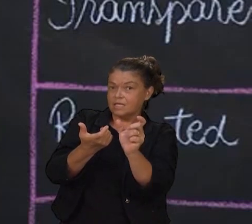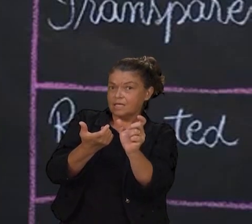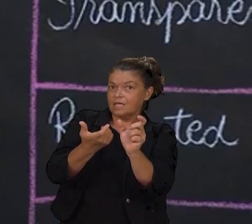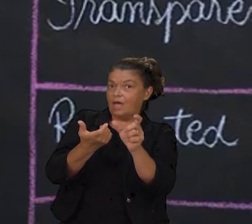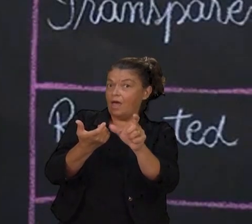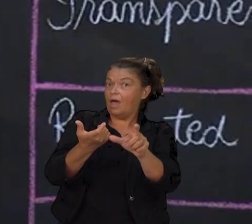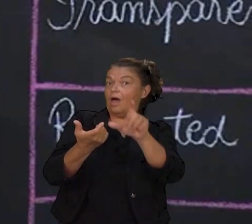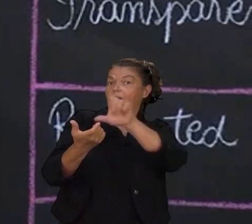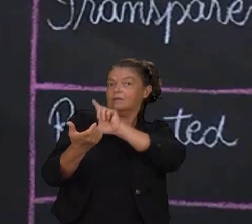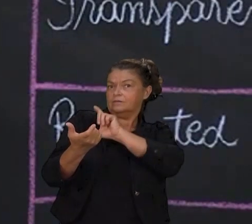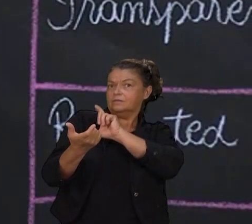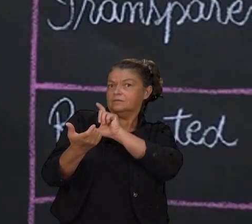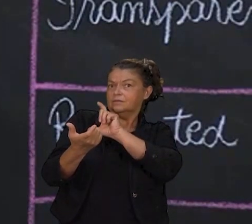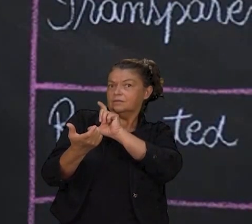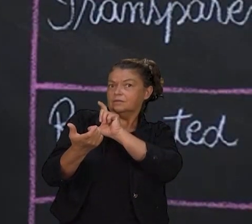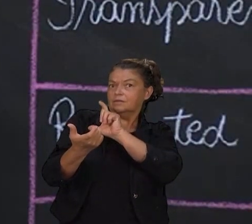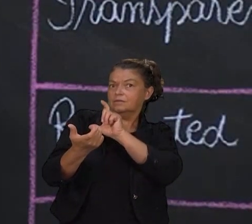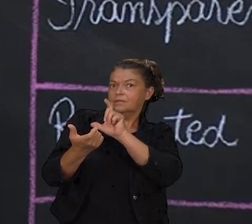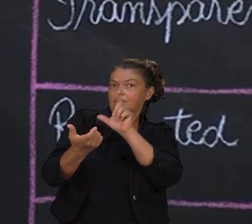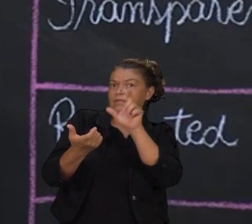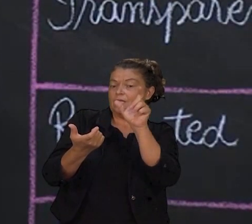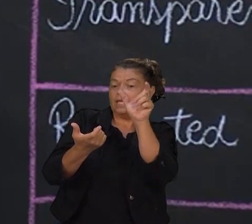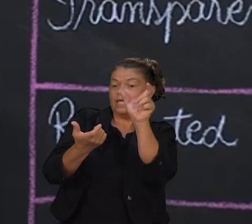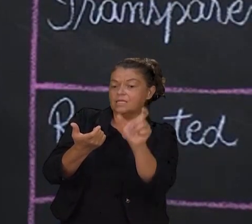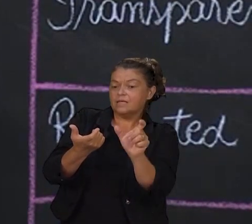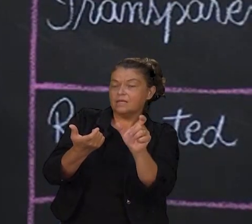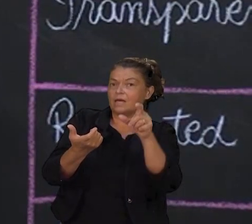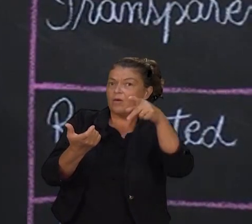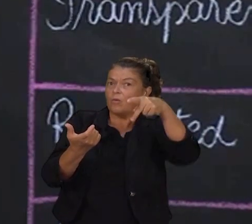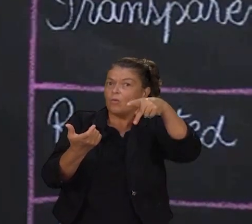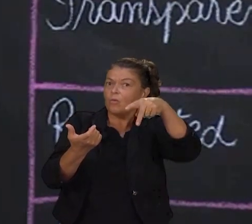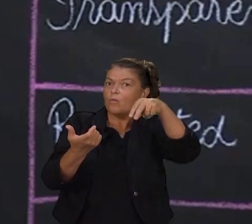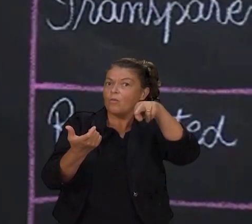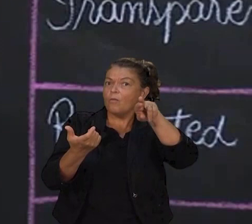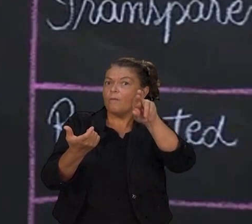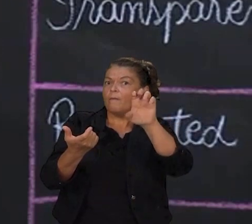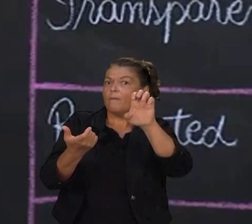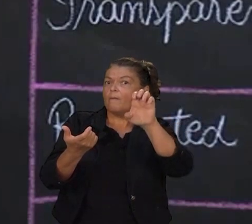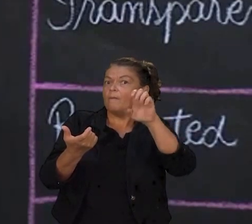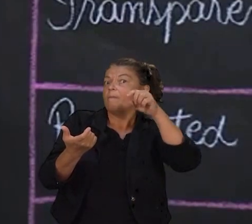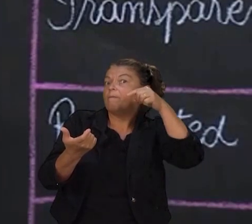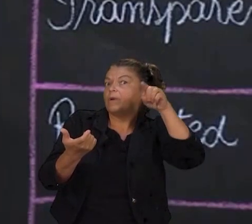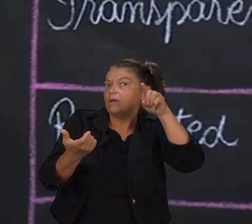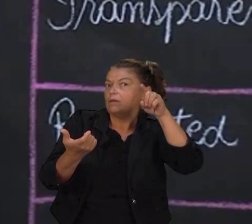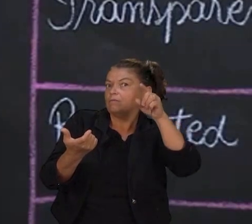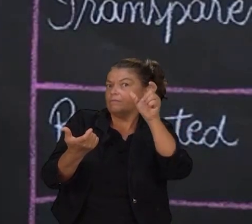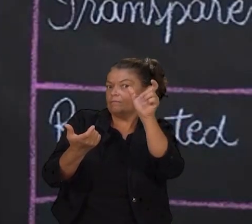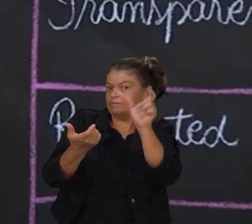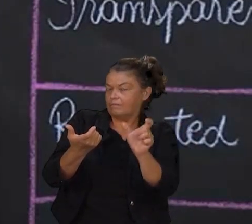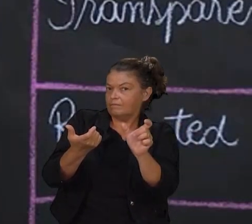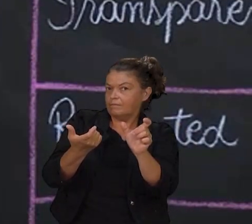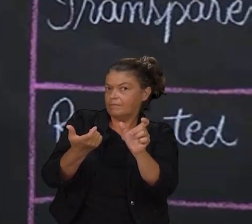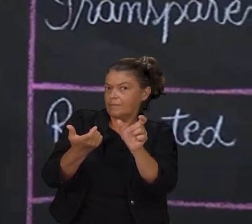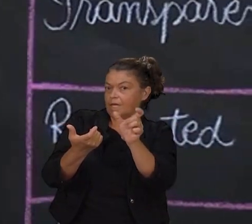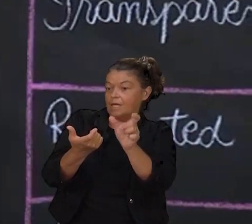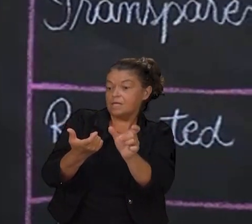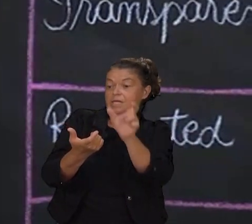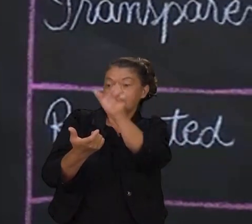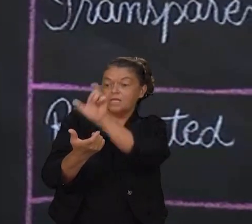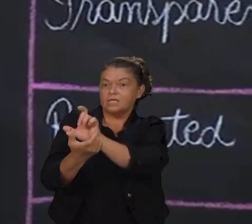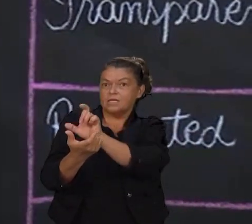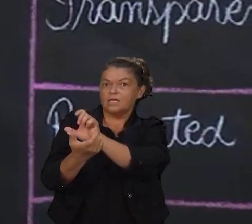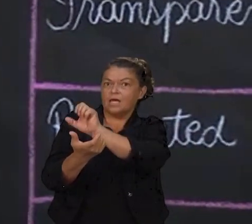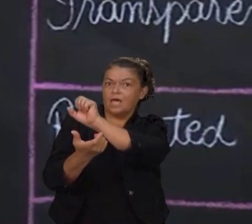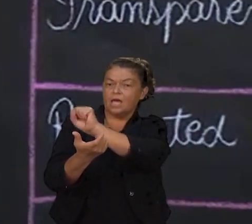prefixo. Se for depois, é um sufixo. Então, vamos procurar aqui uma palavra que a gente conheça e que ela tem